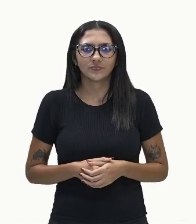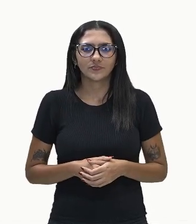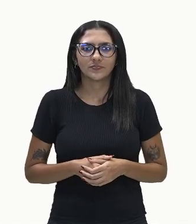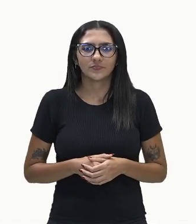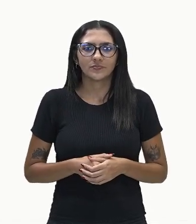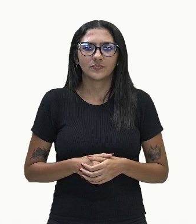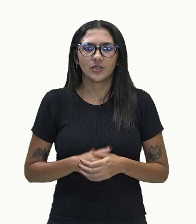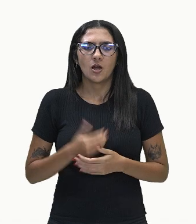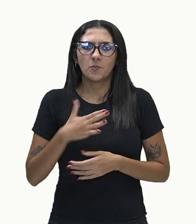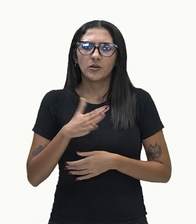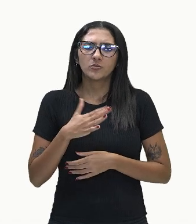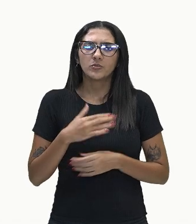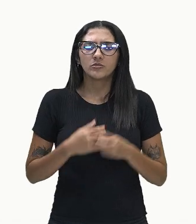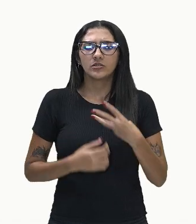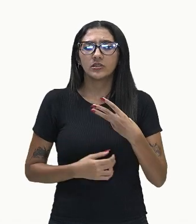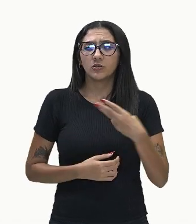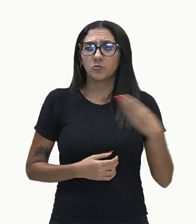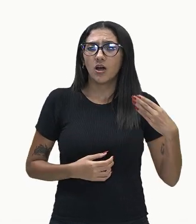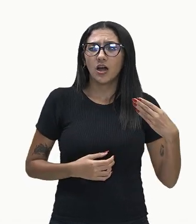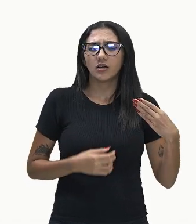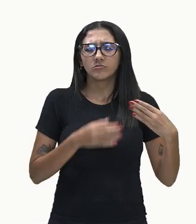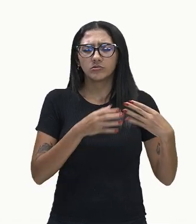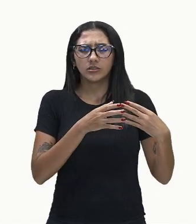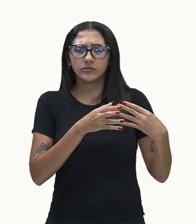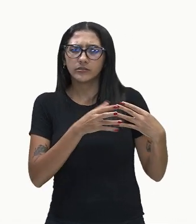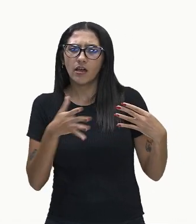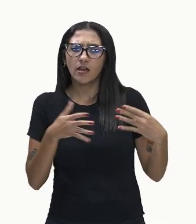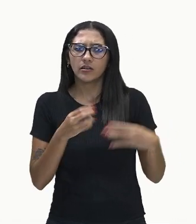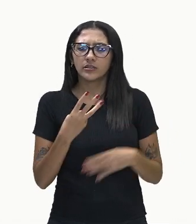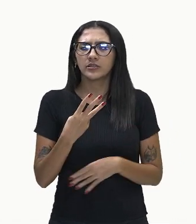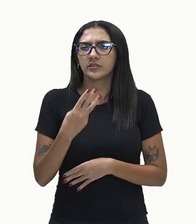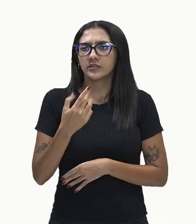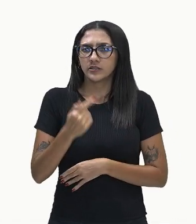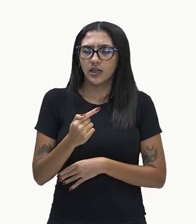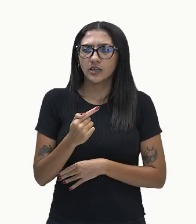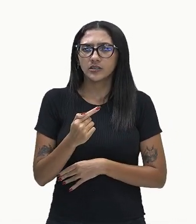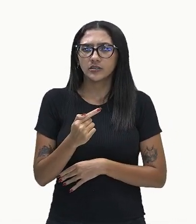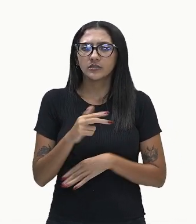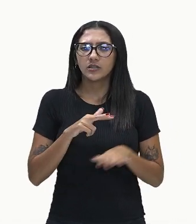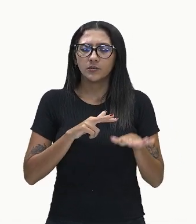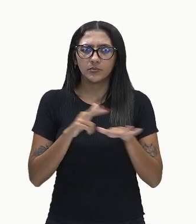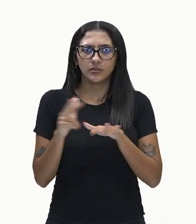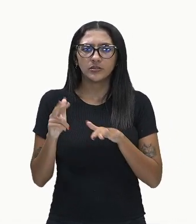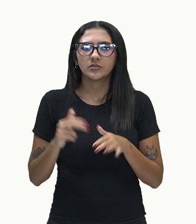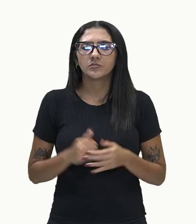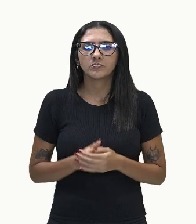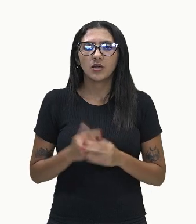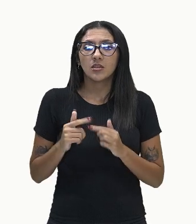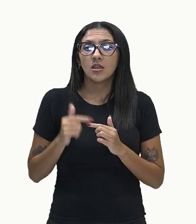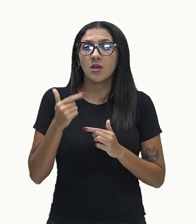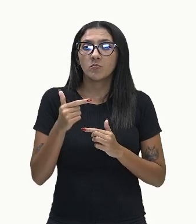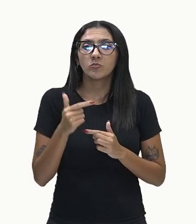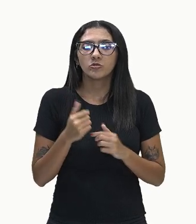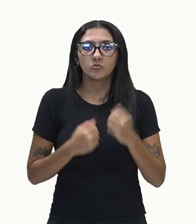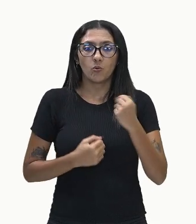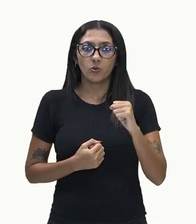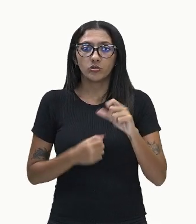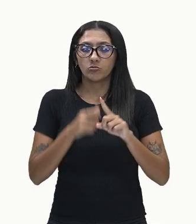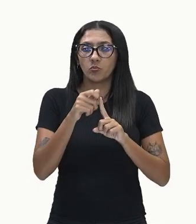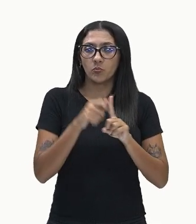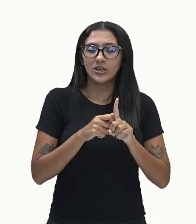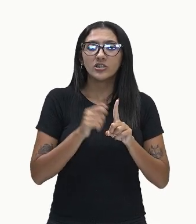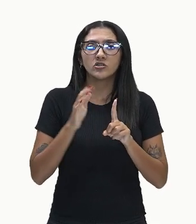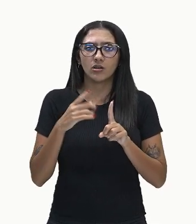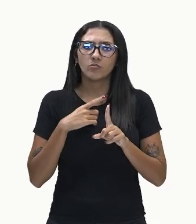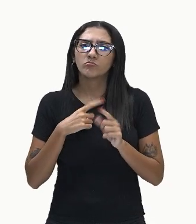34, 37 semanas, a partir do 8º mês, né, ela já não é considerada mais prematura.